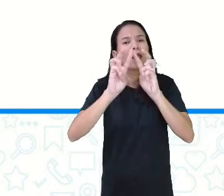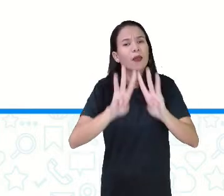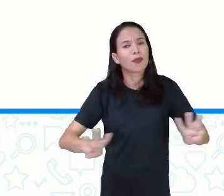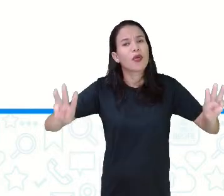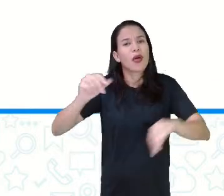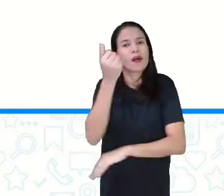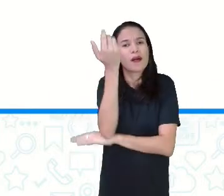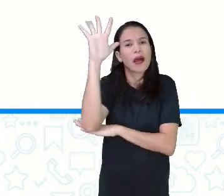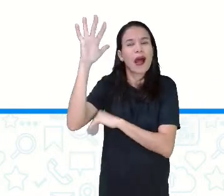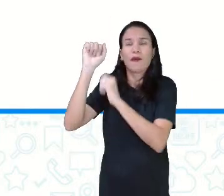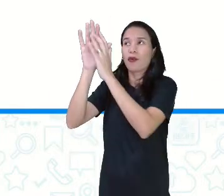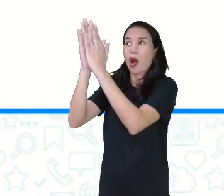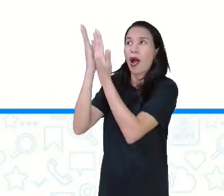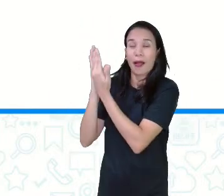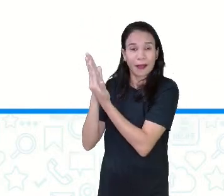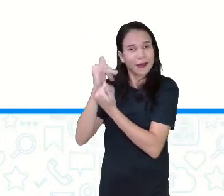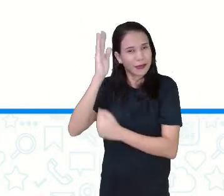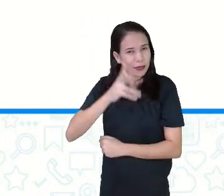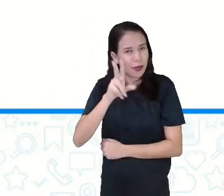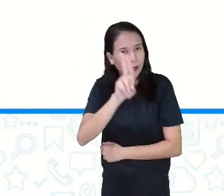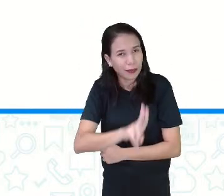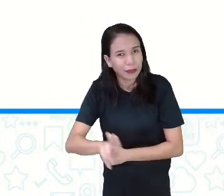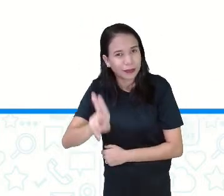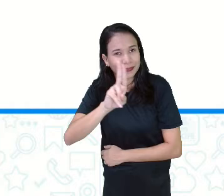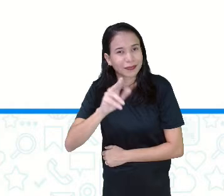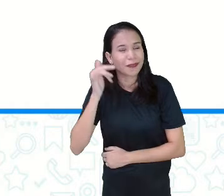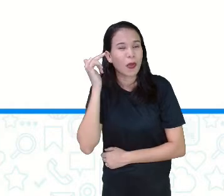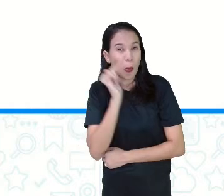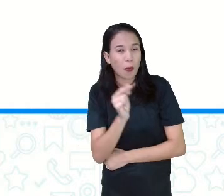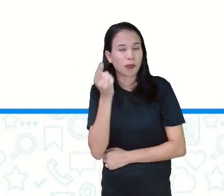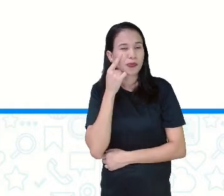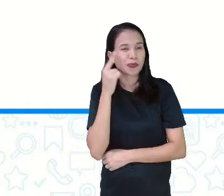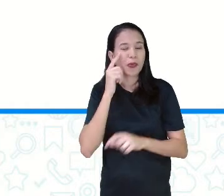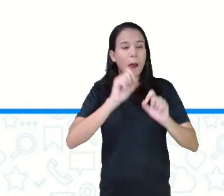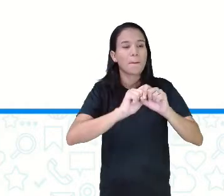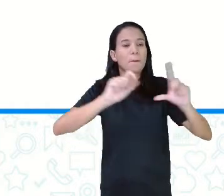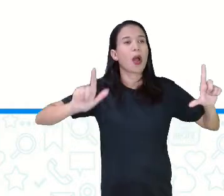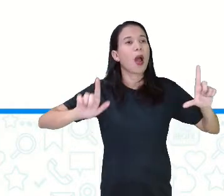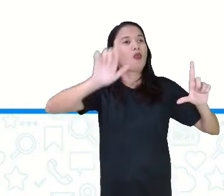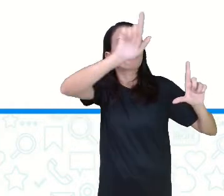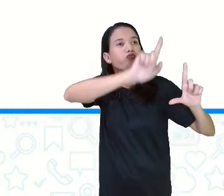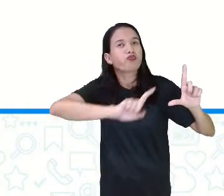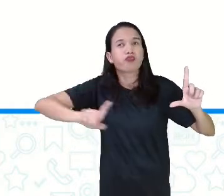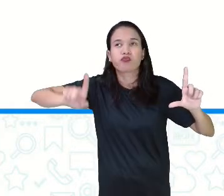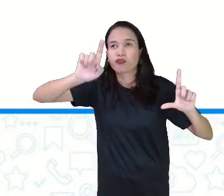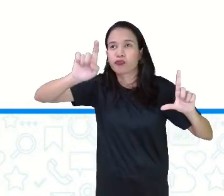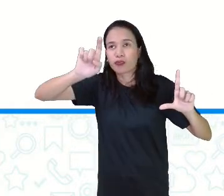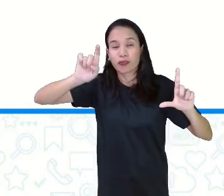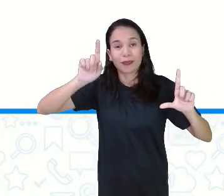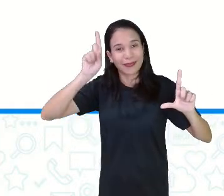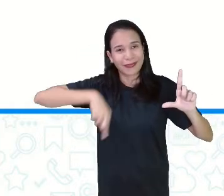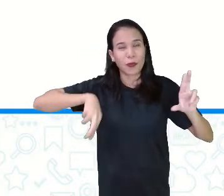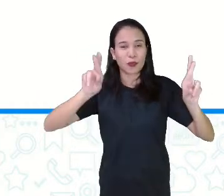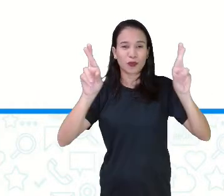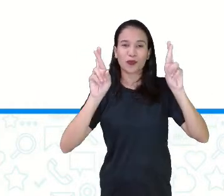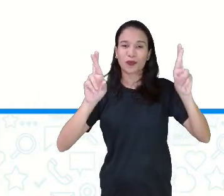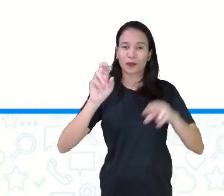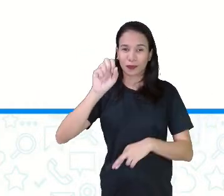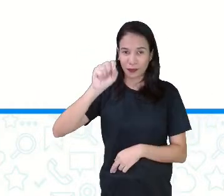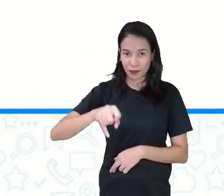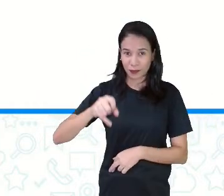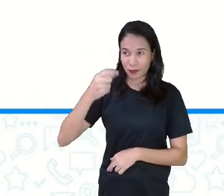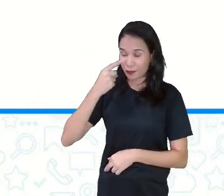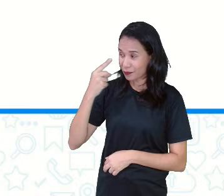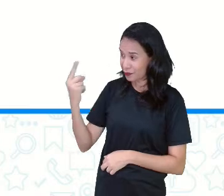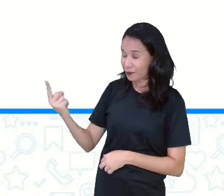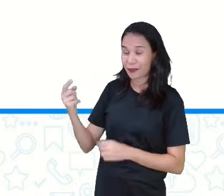livro. Claro, vocês já acessaram? Já conseguem acessar a árvore de livro? Eu espero que sim. Então, este